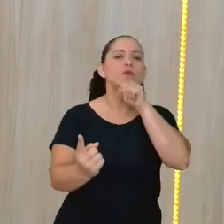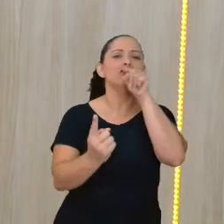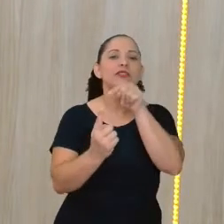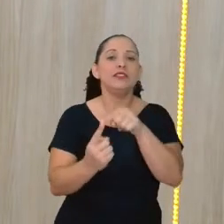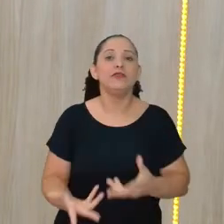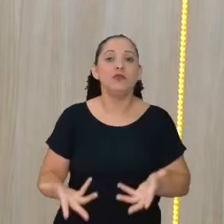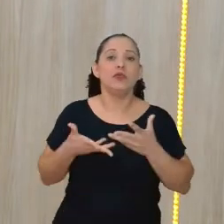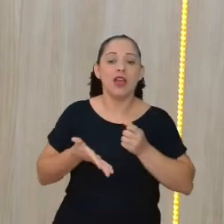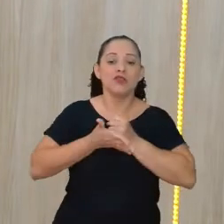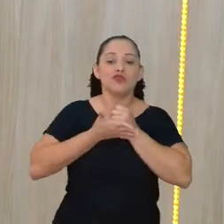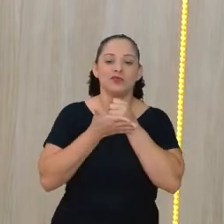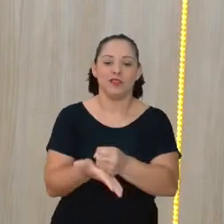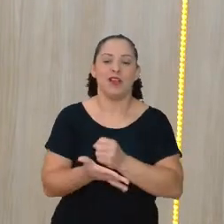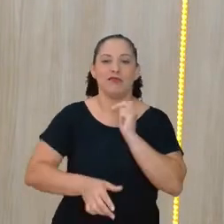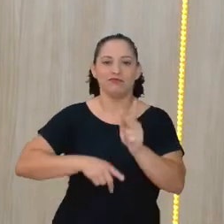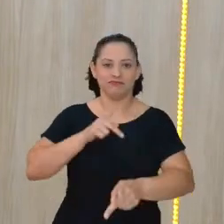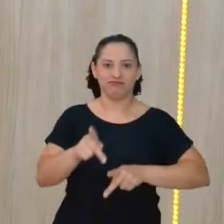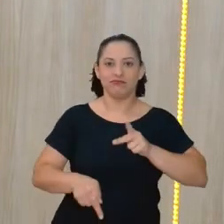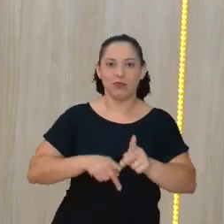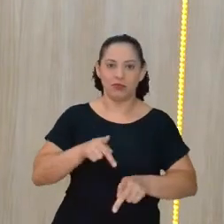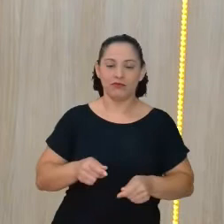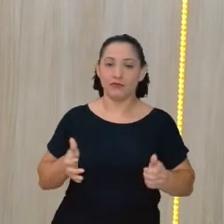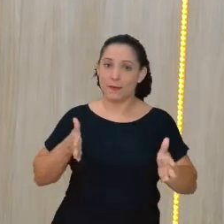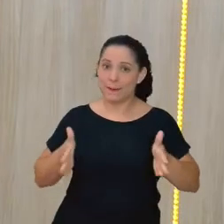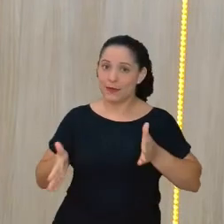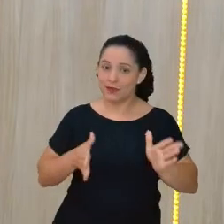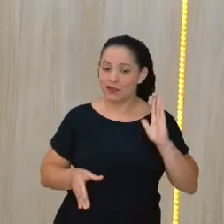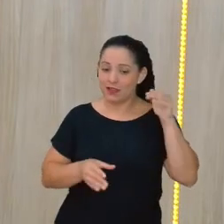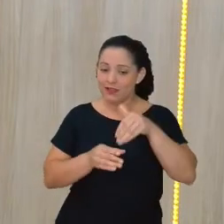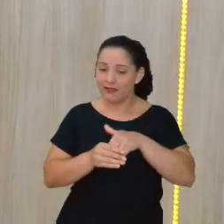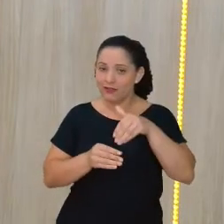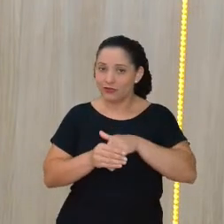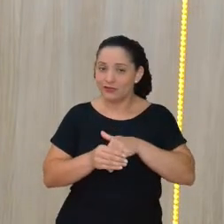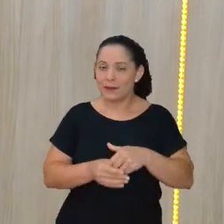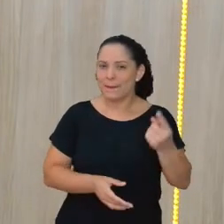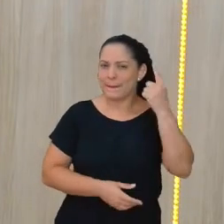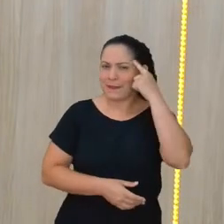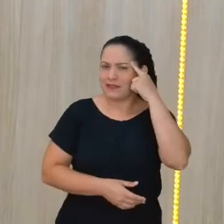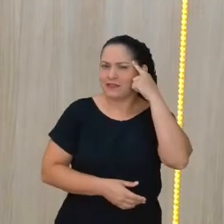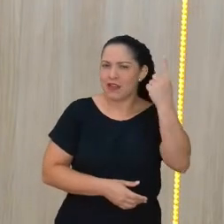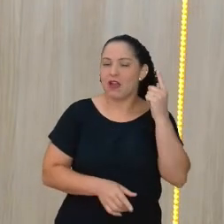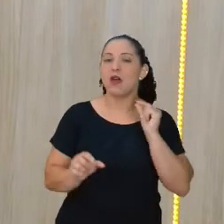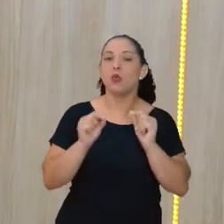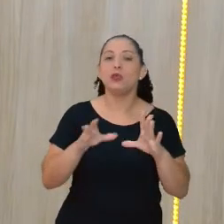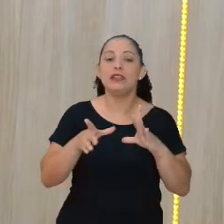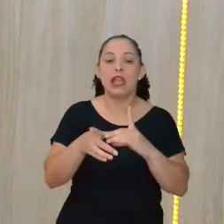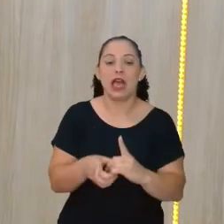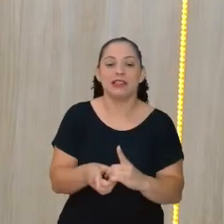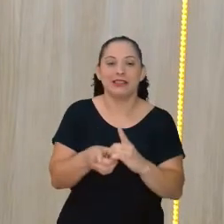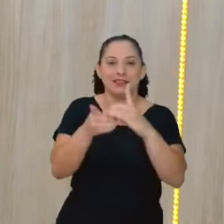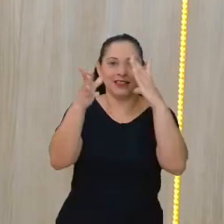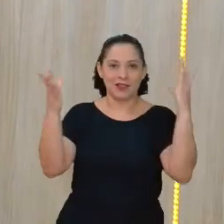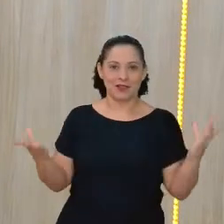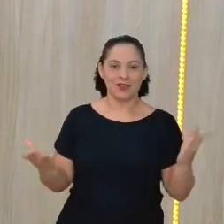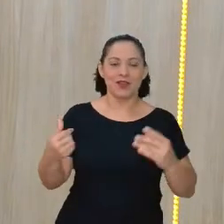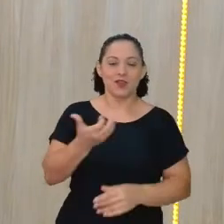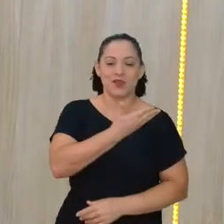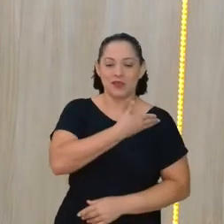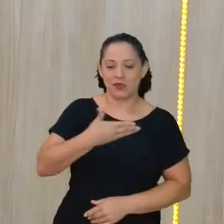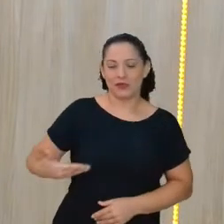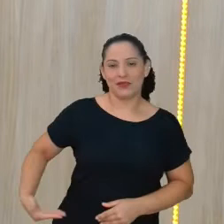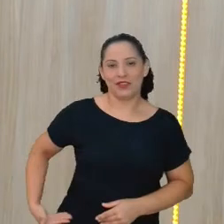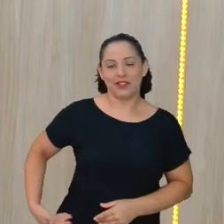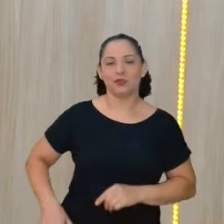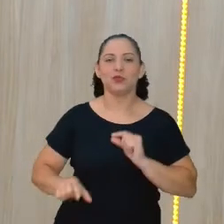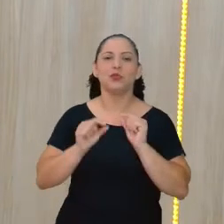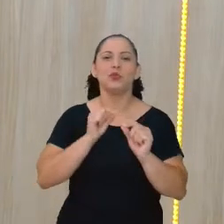que ele não teve. E aí, nesse período eleitoral, você precisa pensar o que é democracia, o que é governo, o que